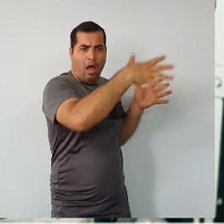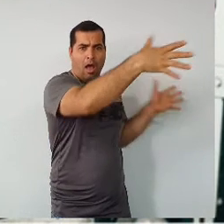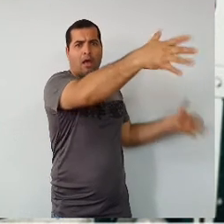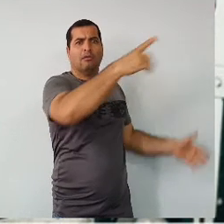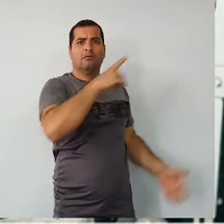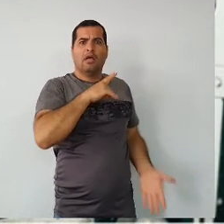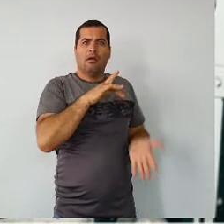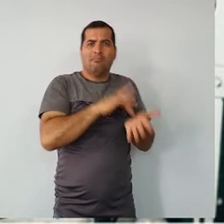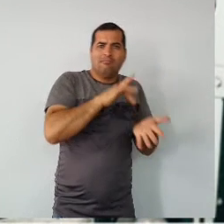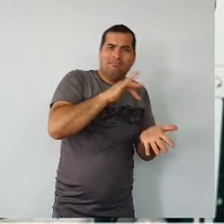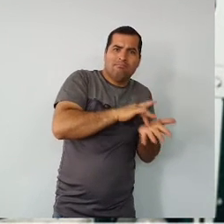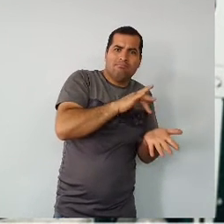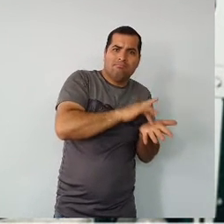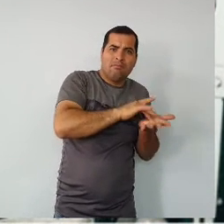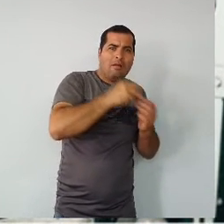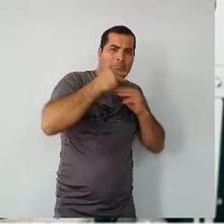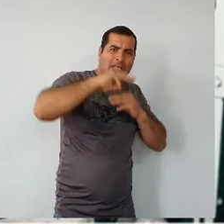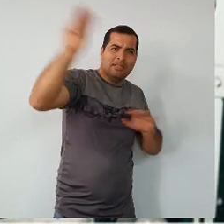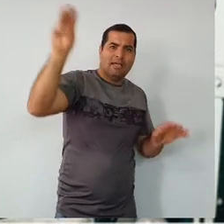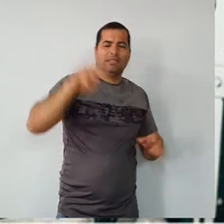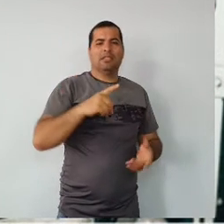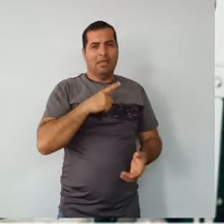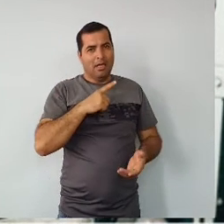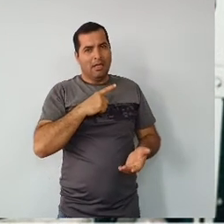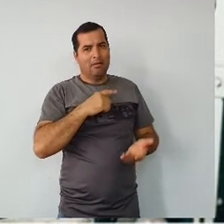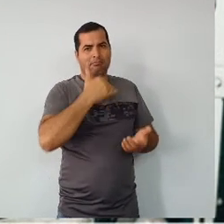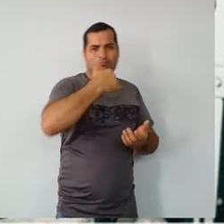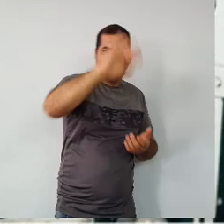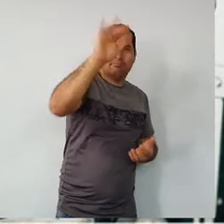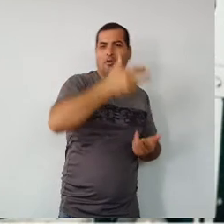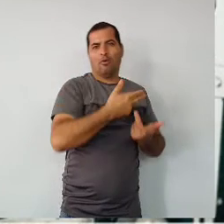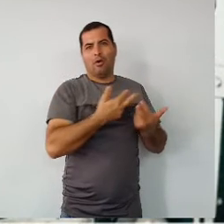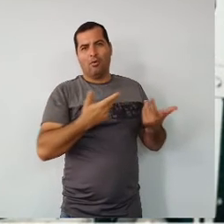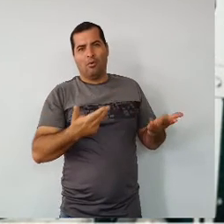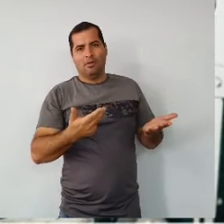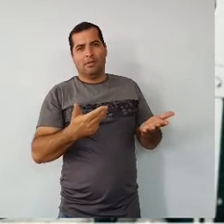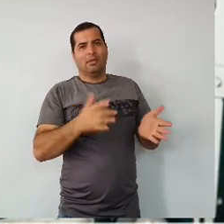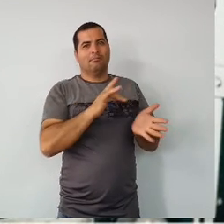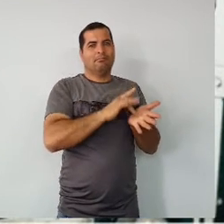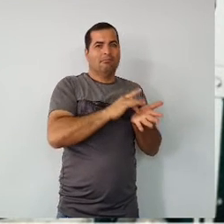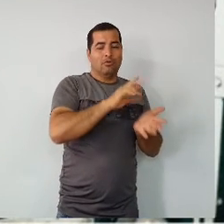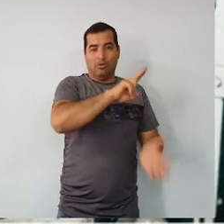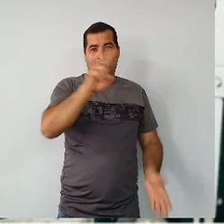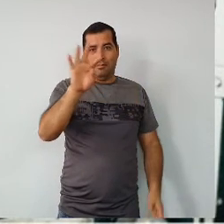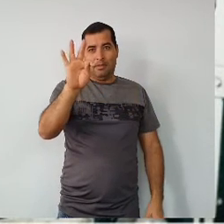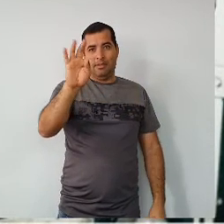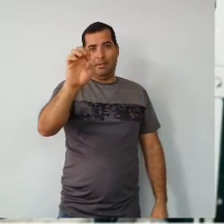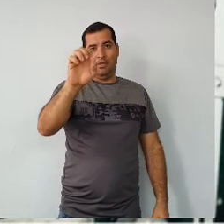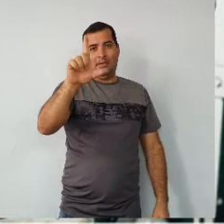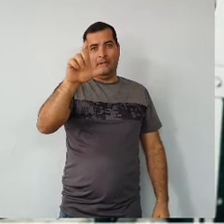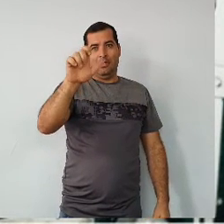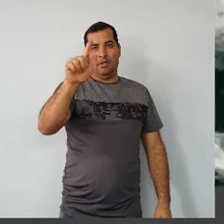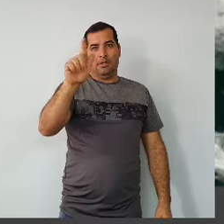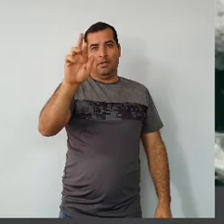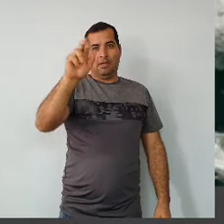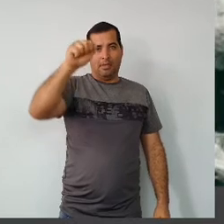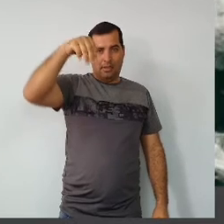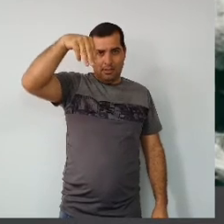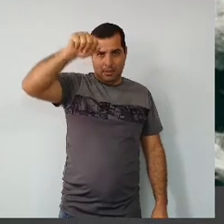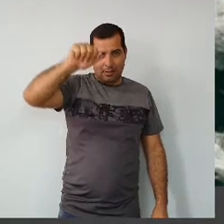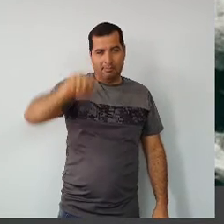dessa máquina, olha o tamanho do maquinário necessário para enviar um telegrama.